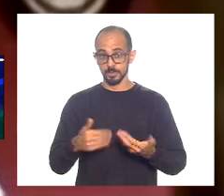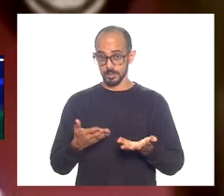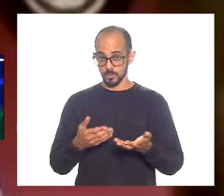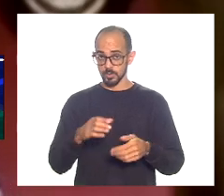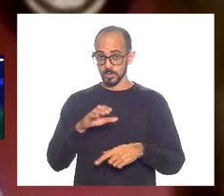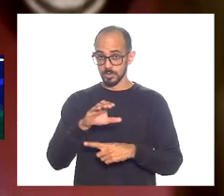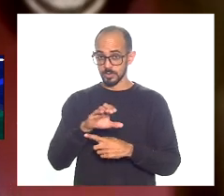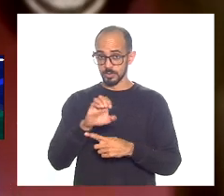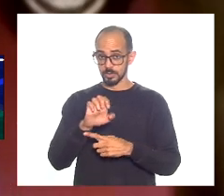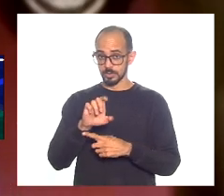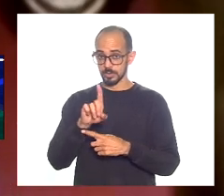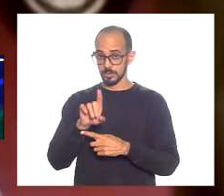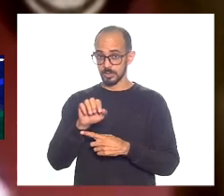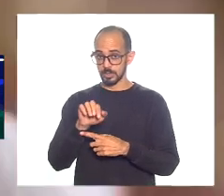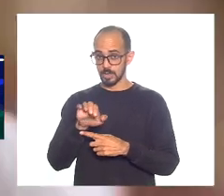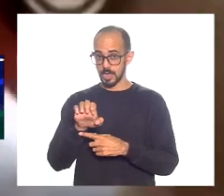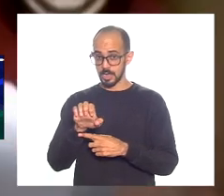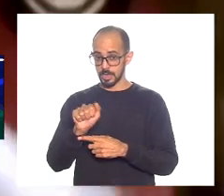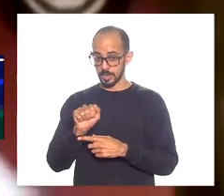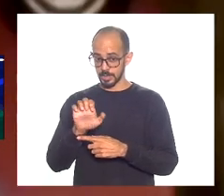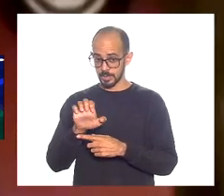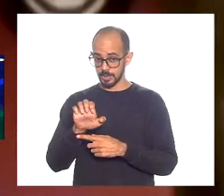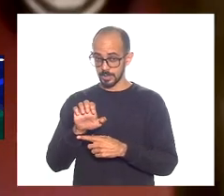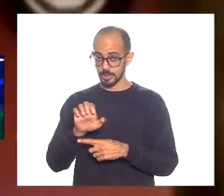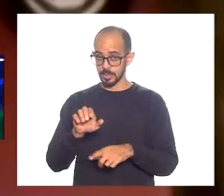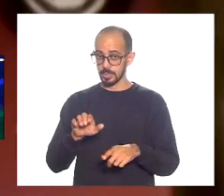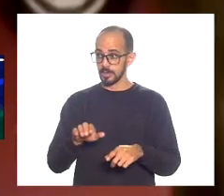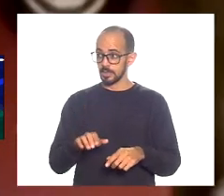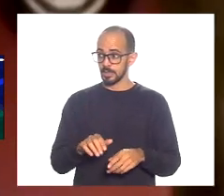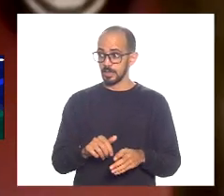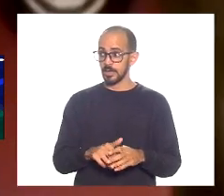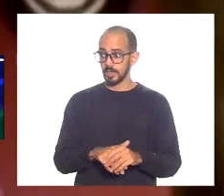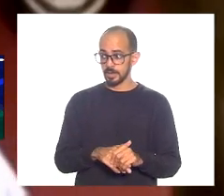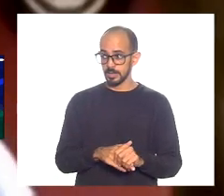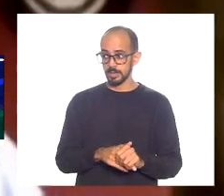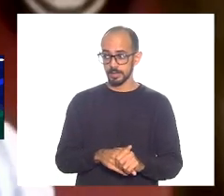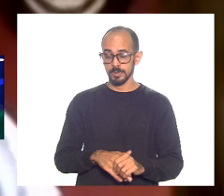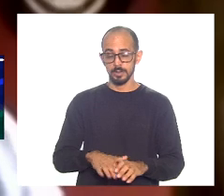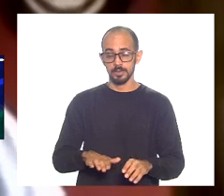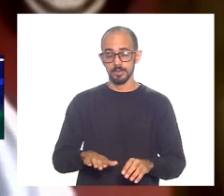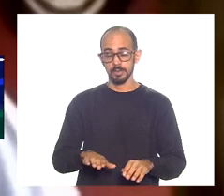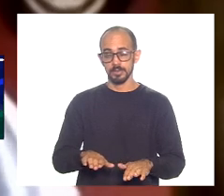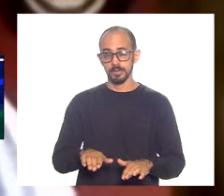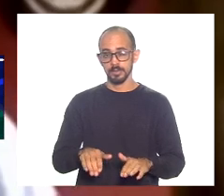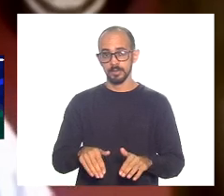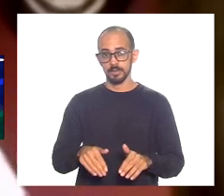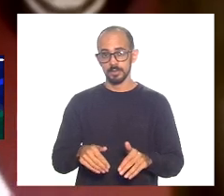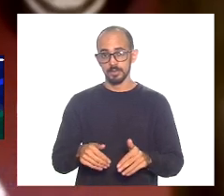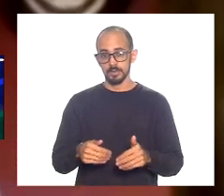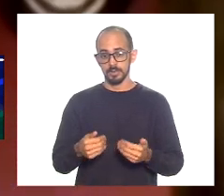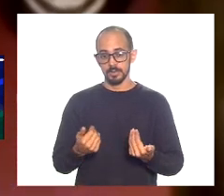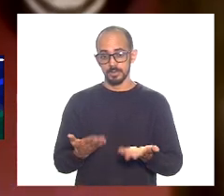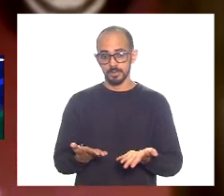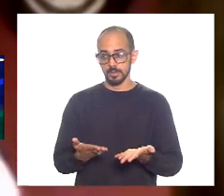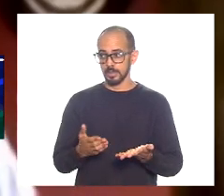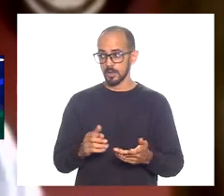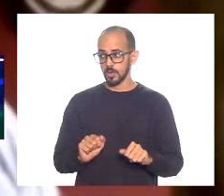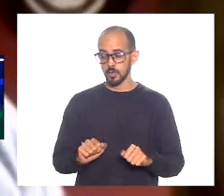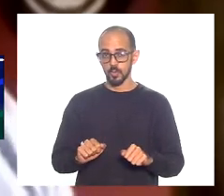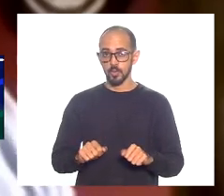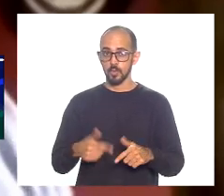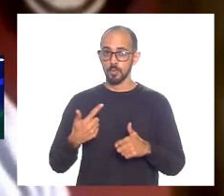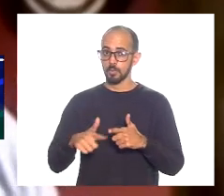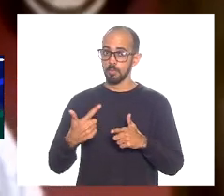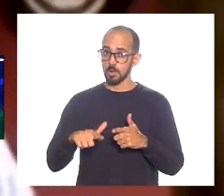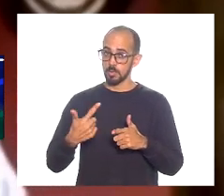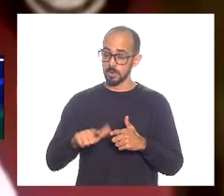ser privatizados e por aí vai. Então, são coisas que me preocupam. A questão, por